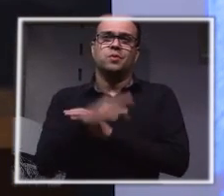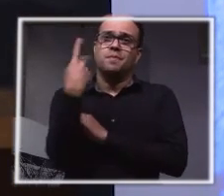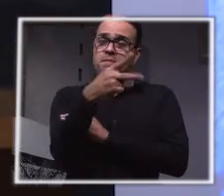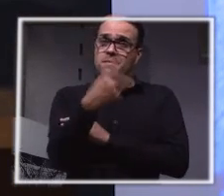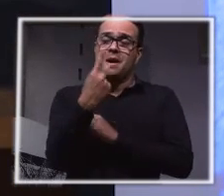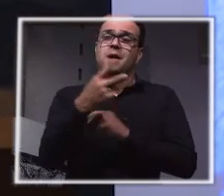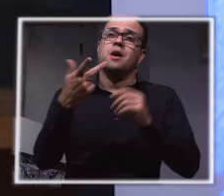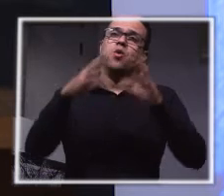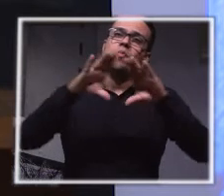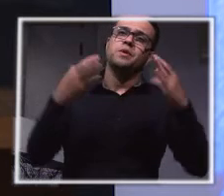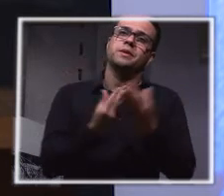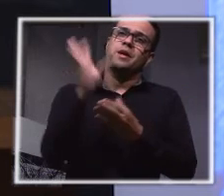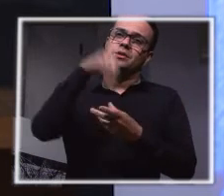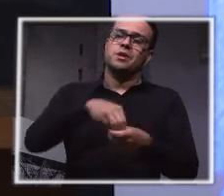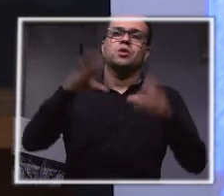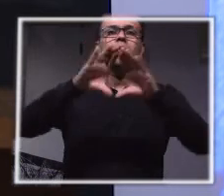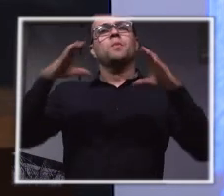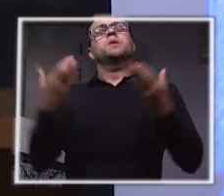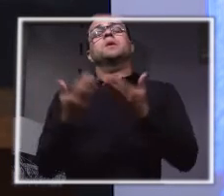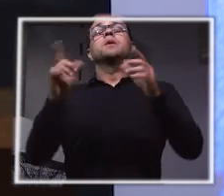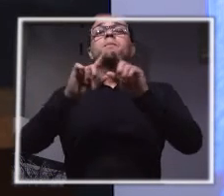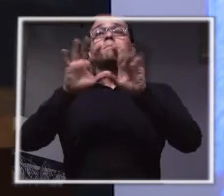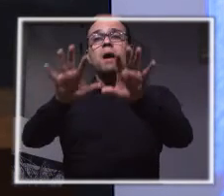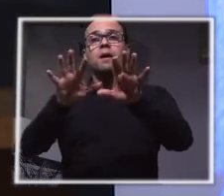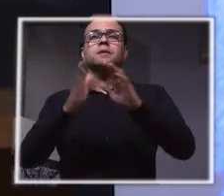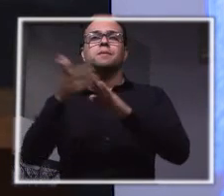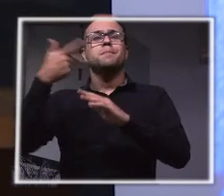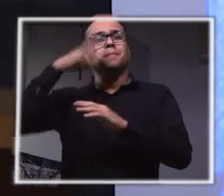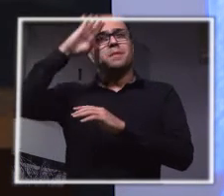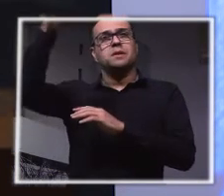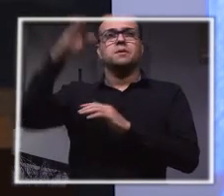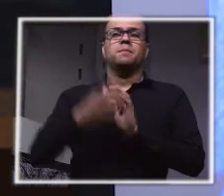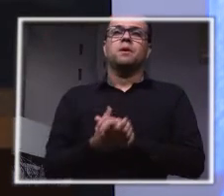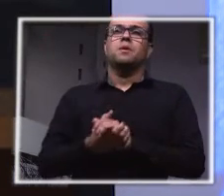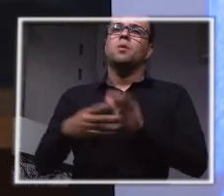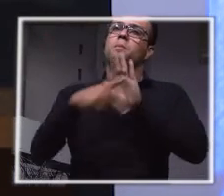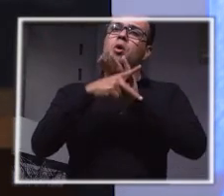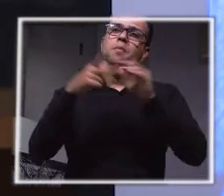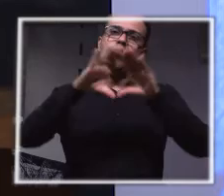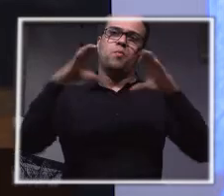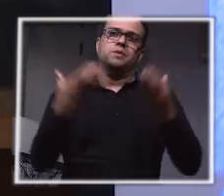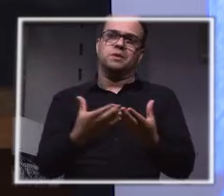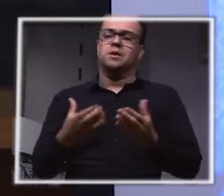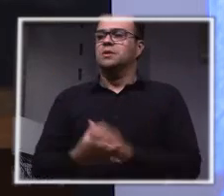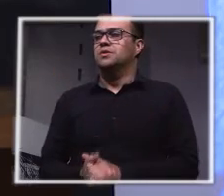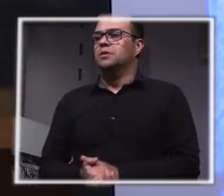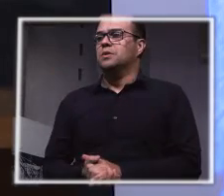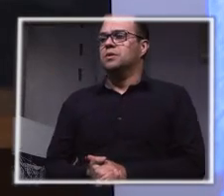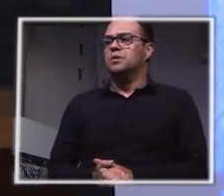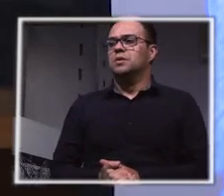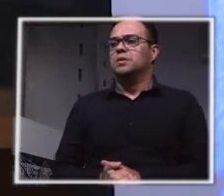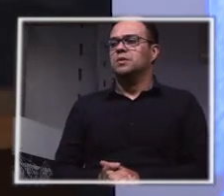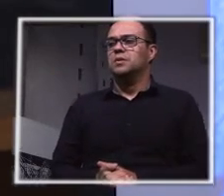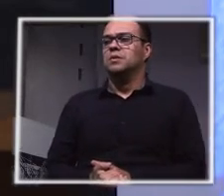comunidade, na comunidade, mas, sobretudo, pela própria comunidade. Eu gostaria